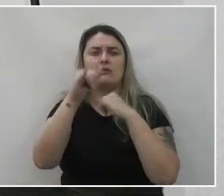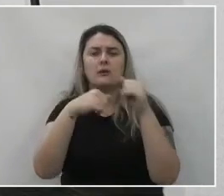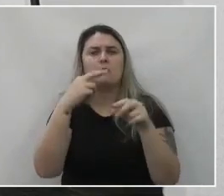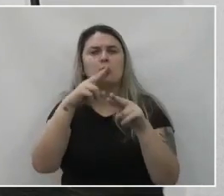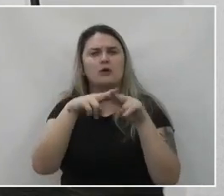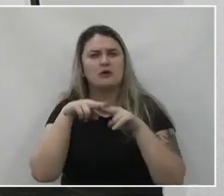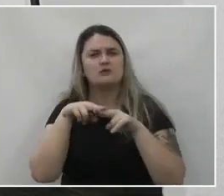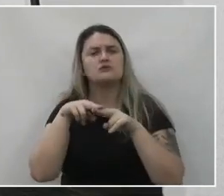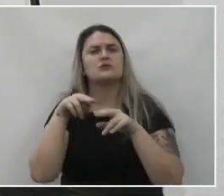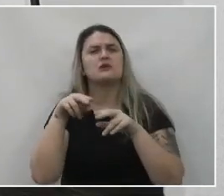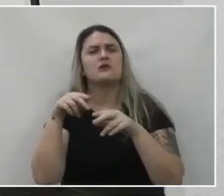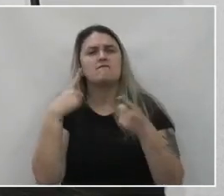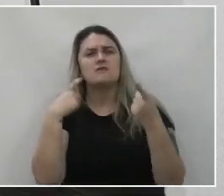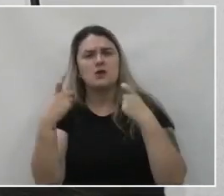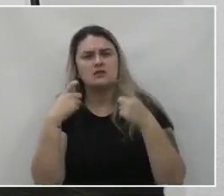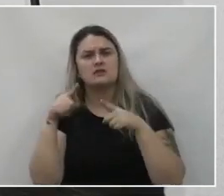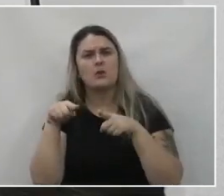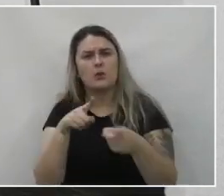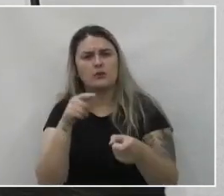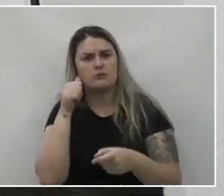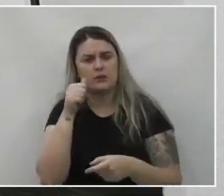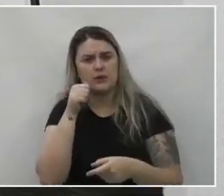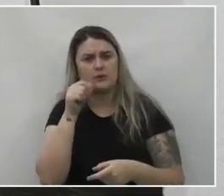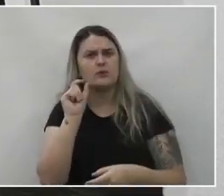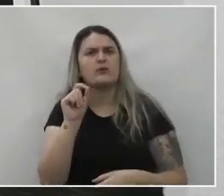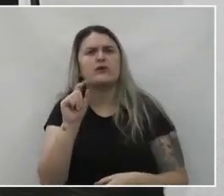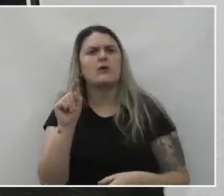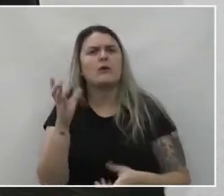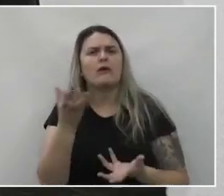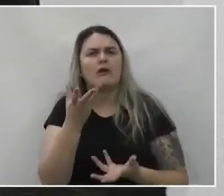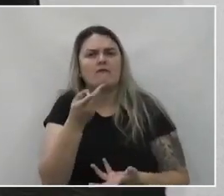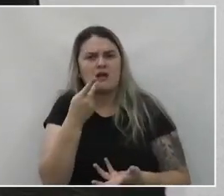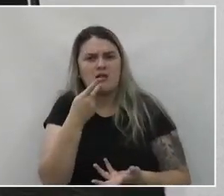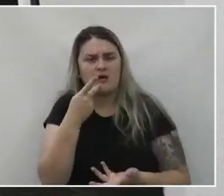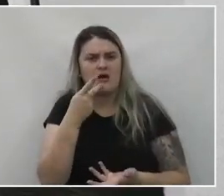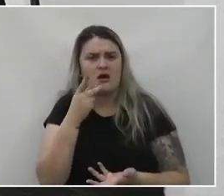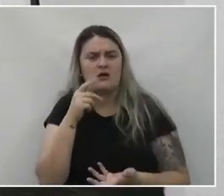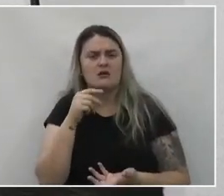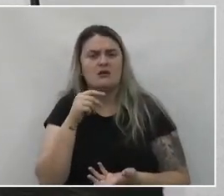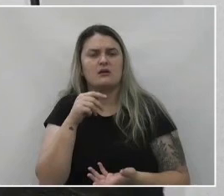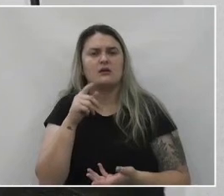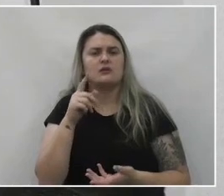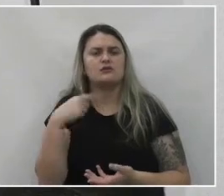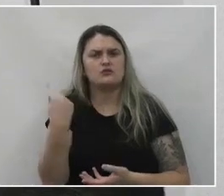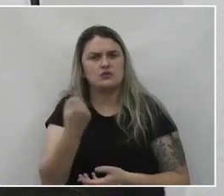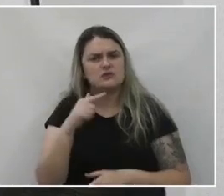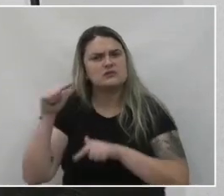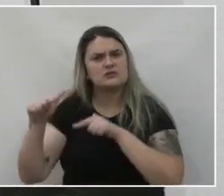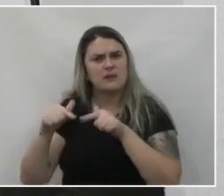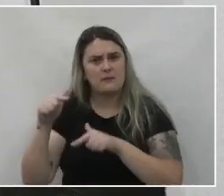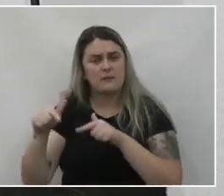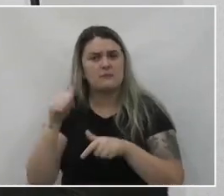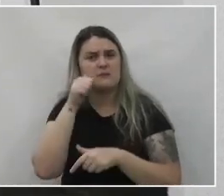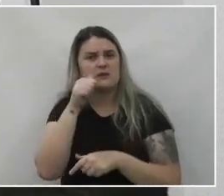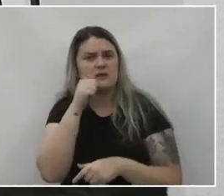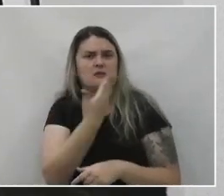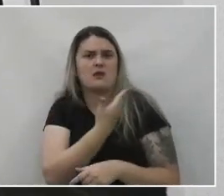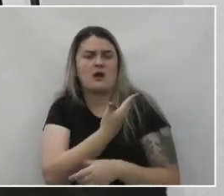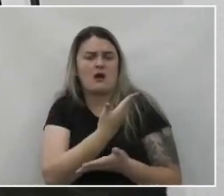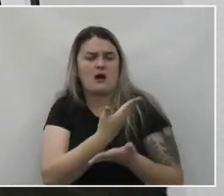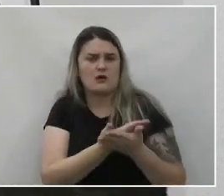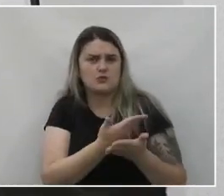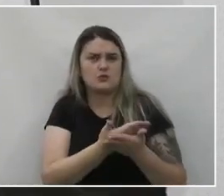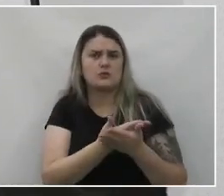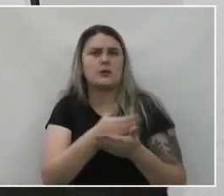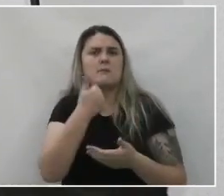violência contra as mulheres. O que eu quero enaltecer aqui é todo o trabalho que as estudantes, as mães